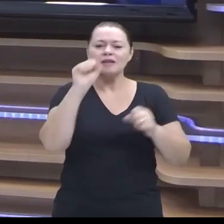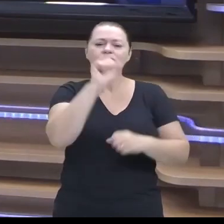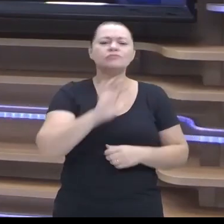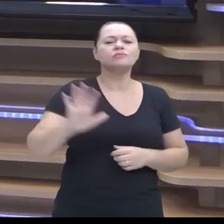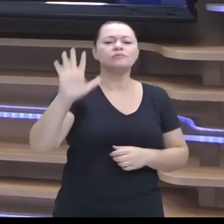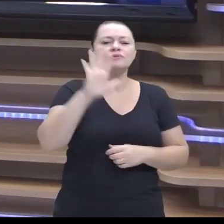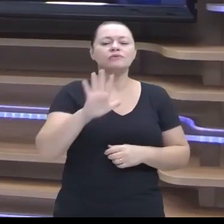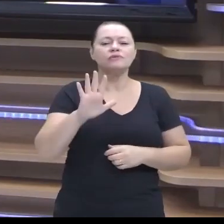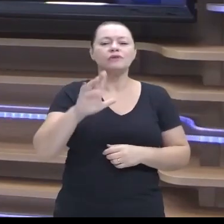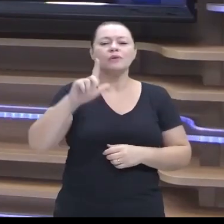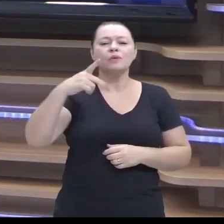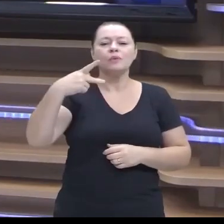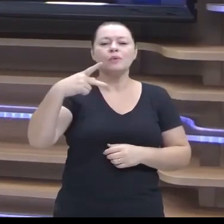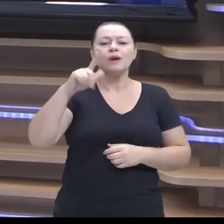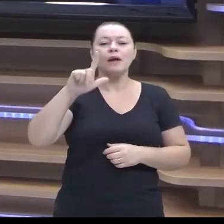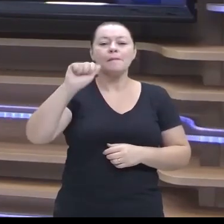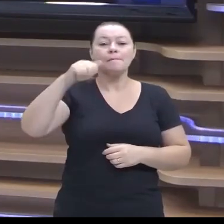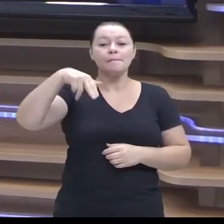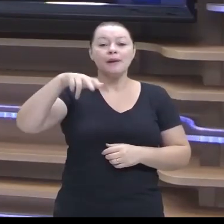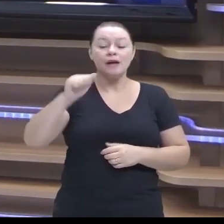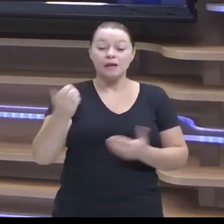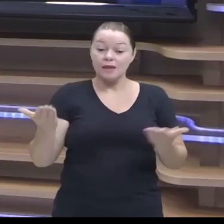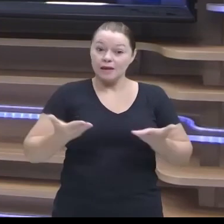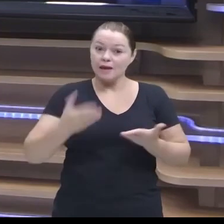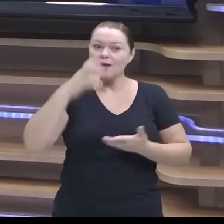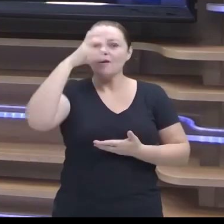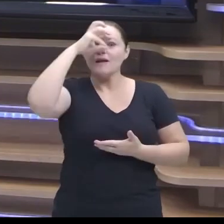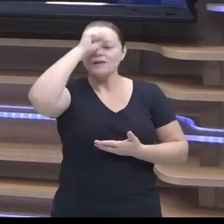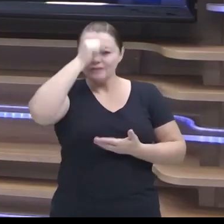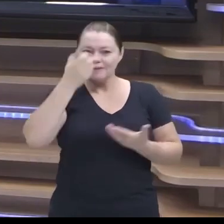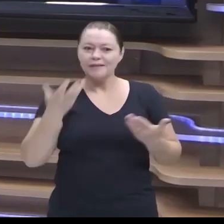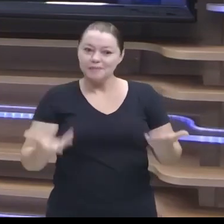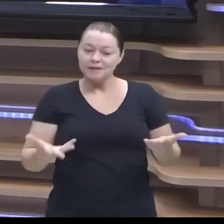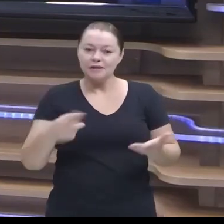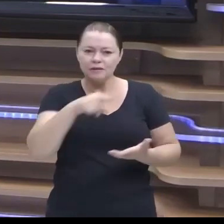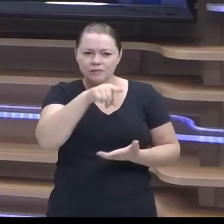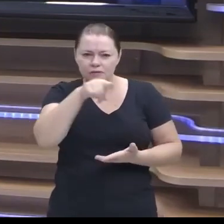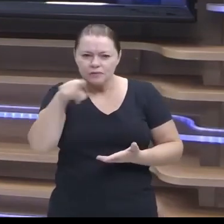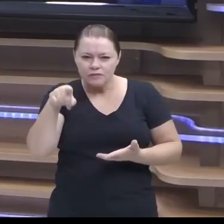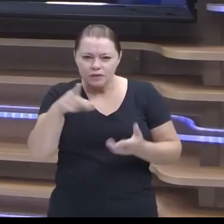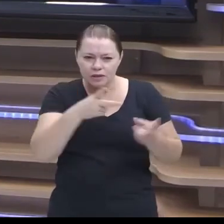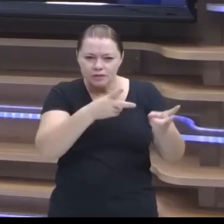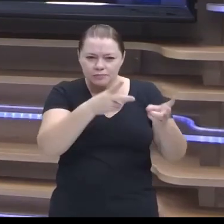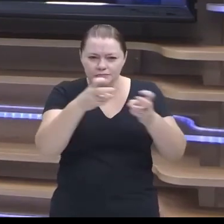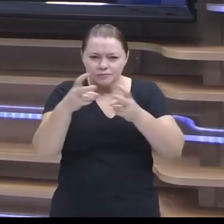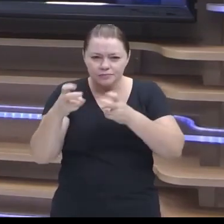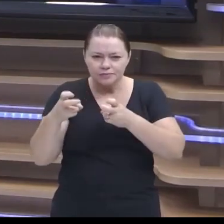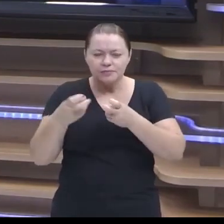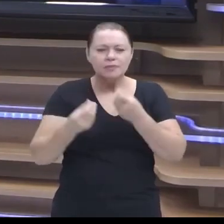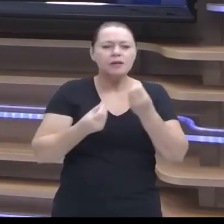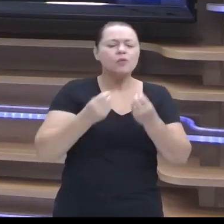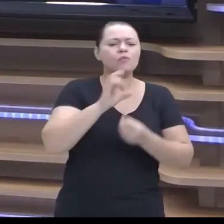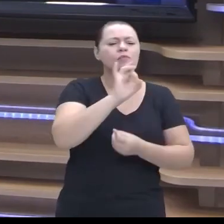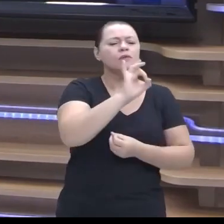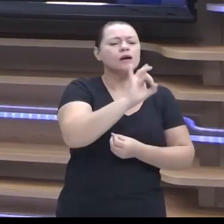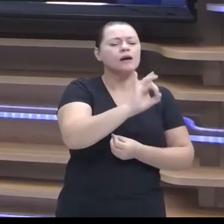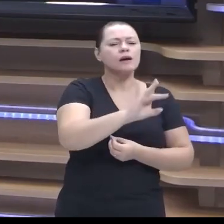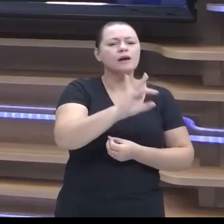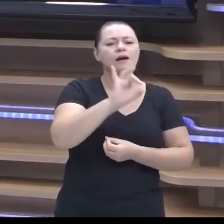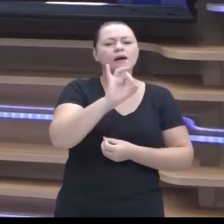geométricas planas, que nós estamos aprendendo. Vocês observaram como cada